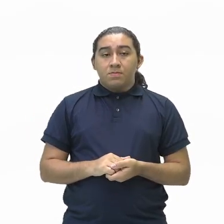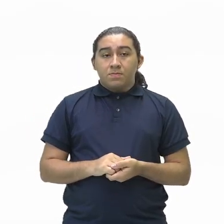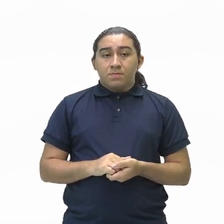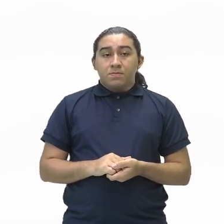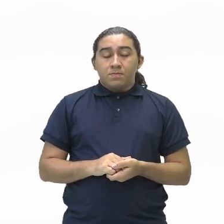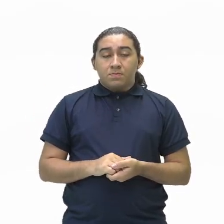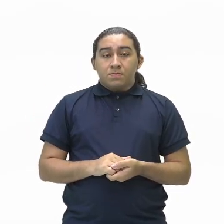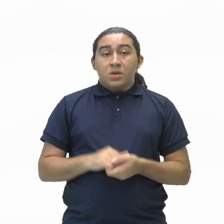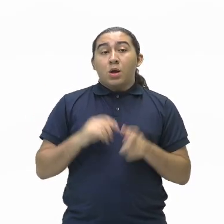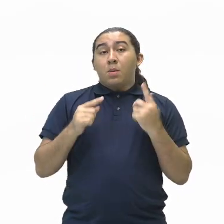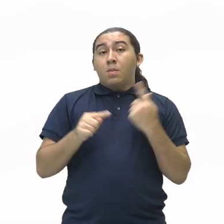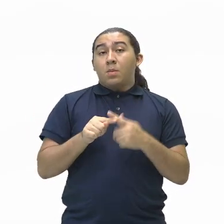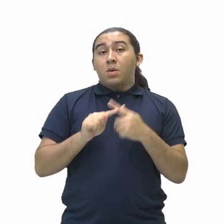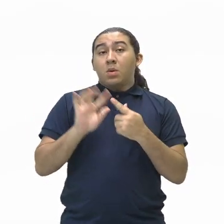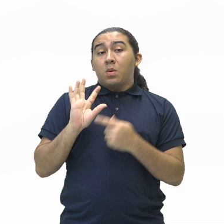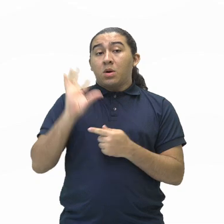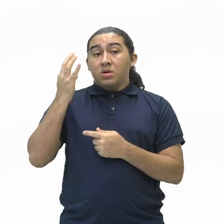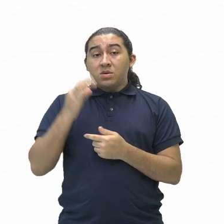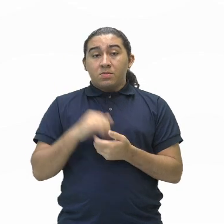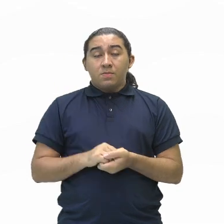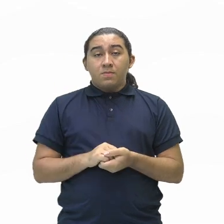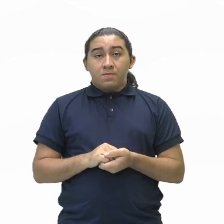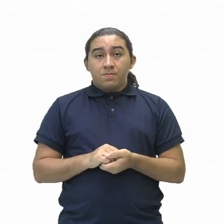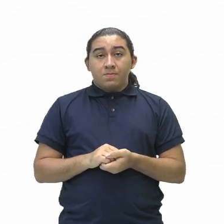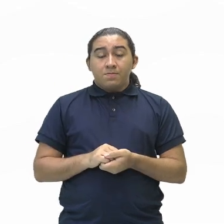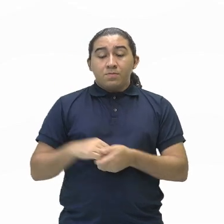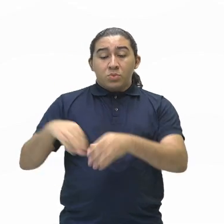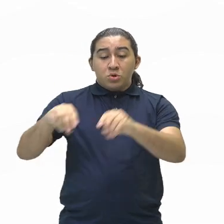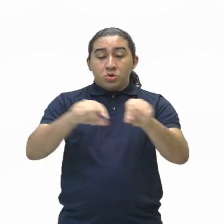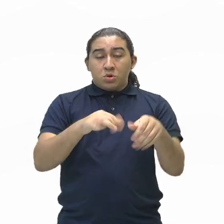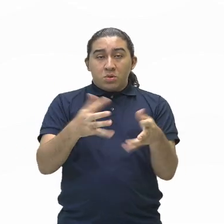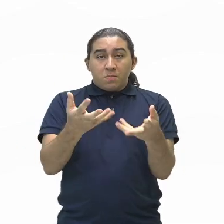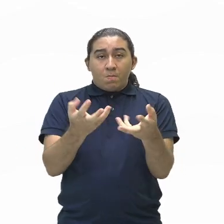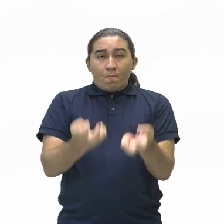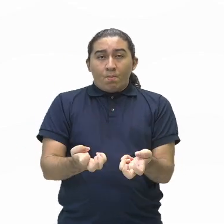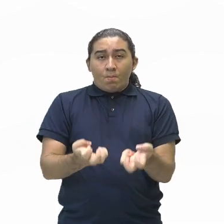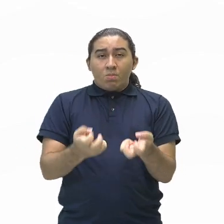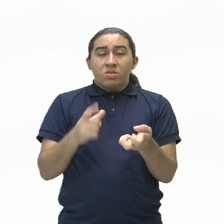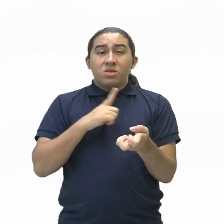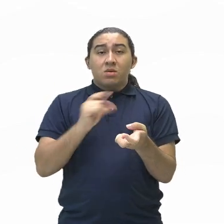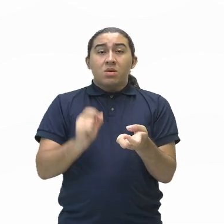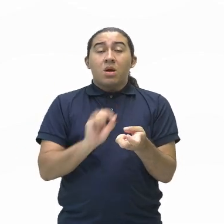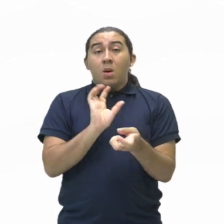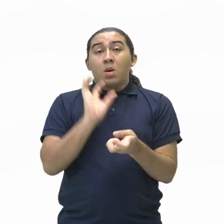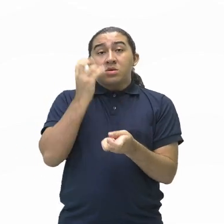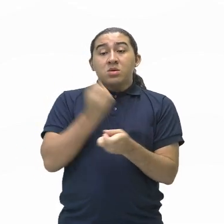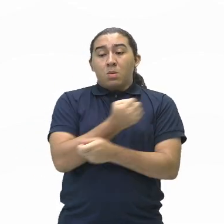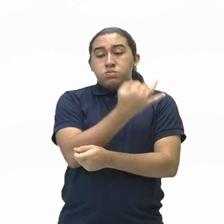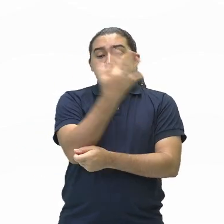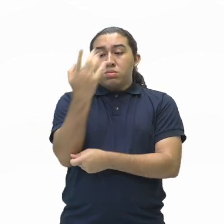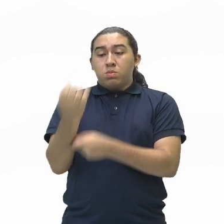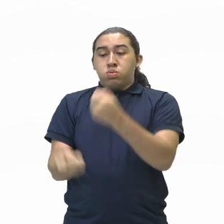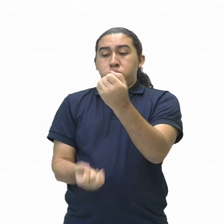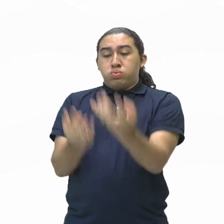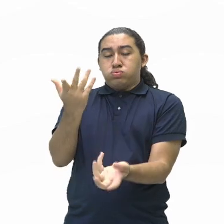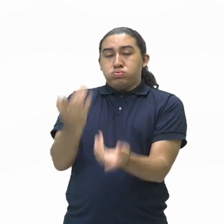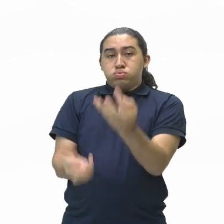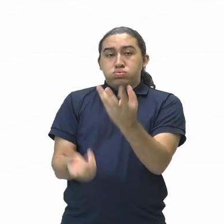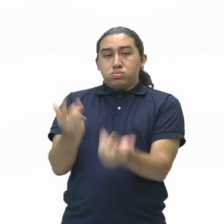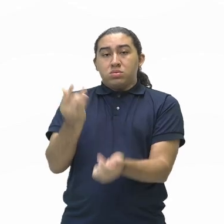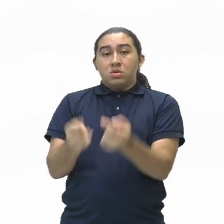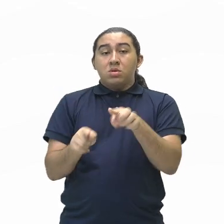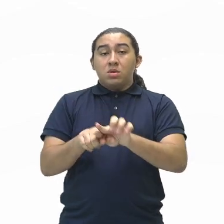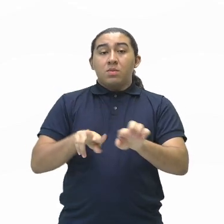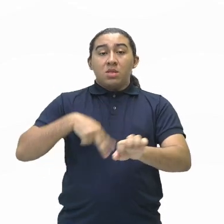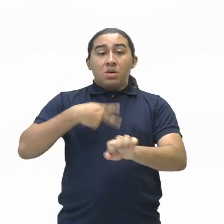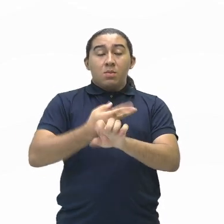Causas da crise. A seca acabou provocando incêndios nos canaviais. Somado a isso,